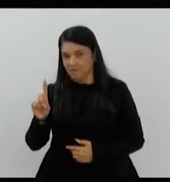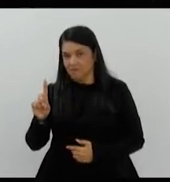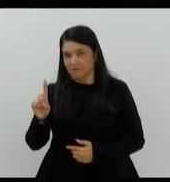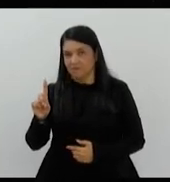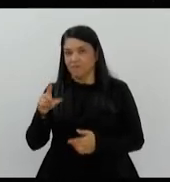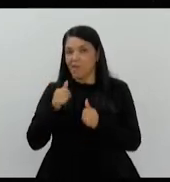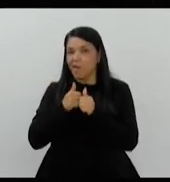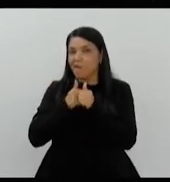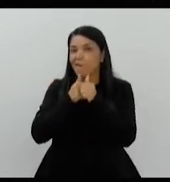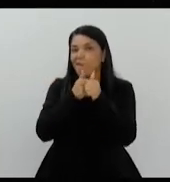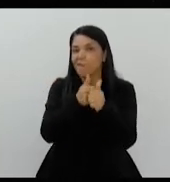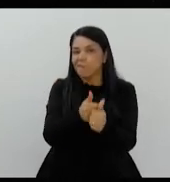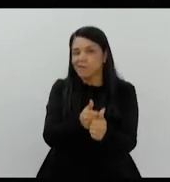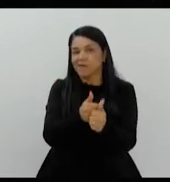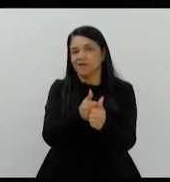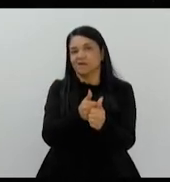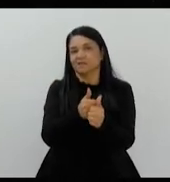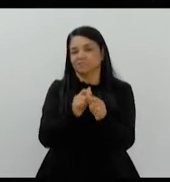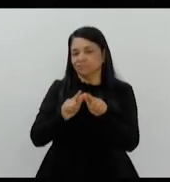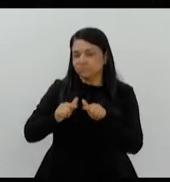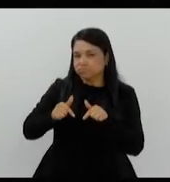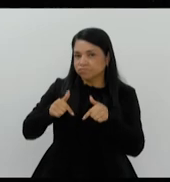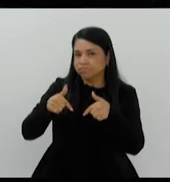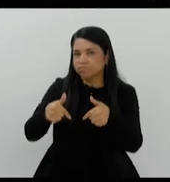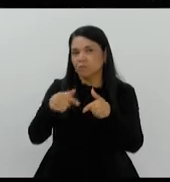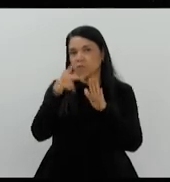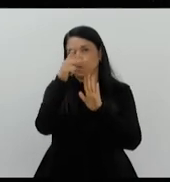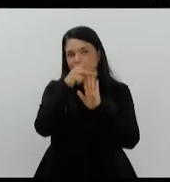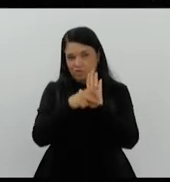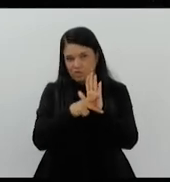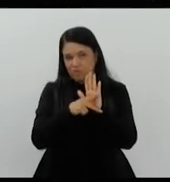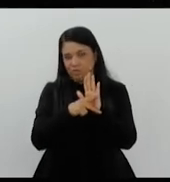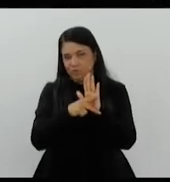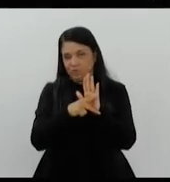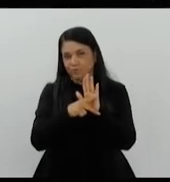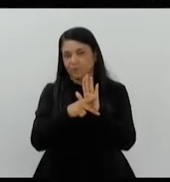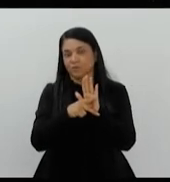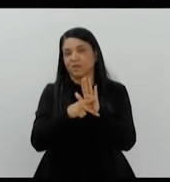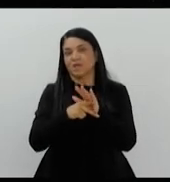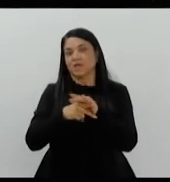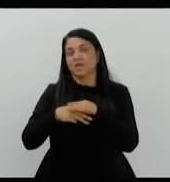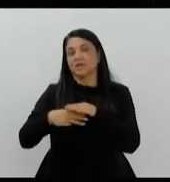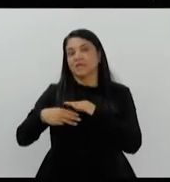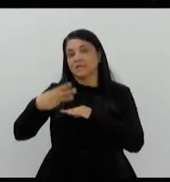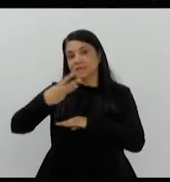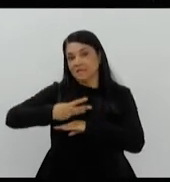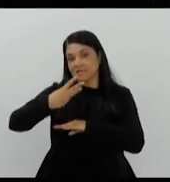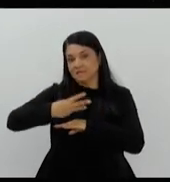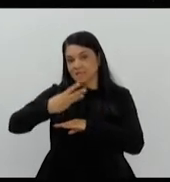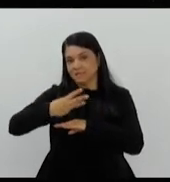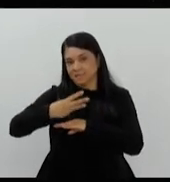o acompanhamento da execução desses projetos, inclusive terceirizando mão de obra.